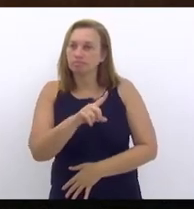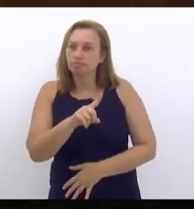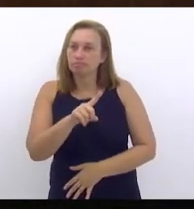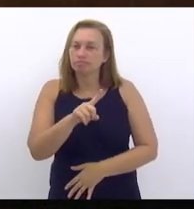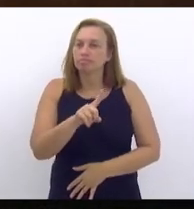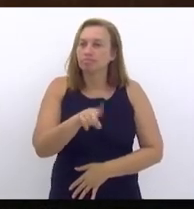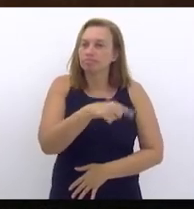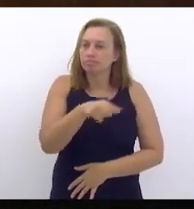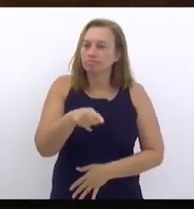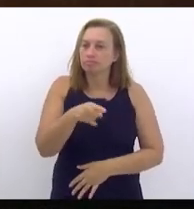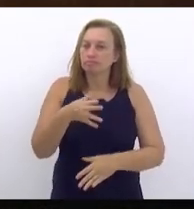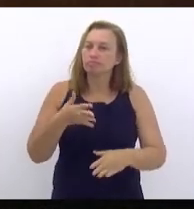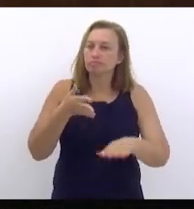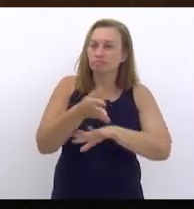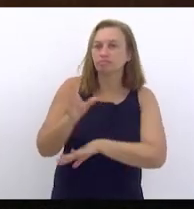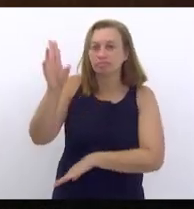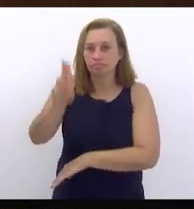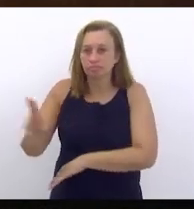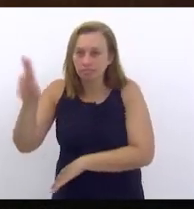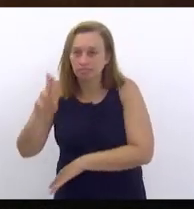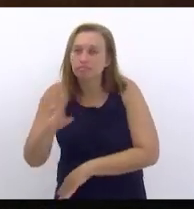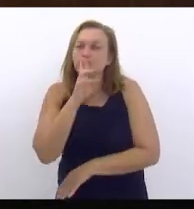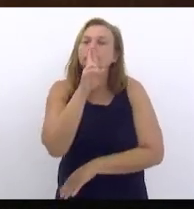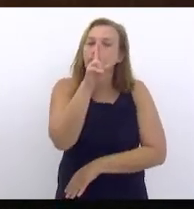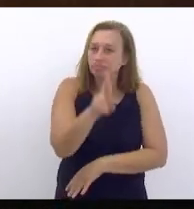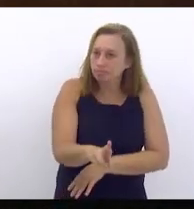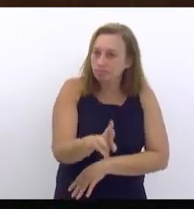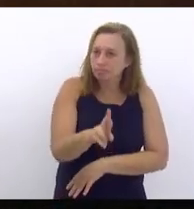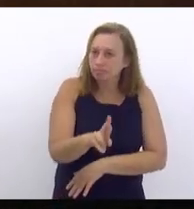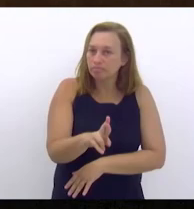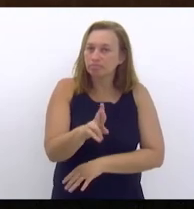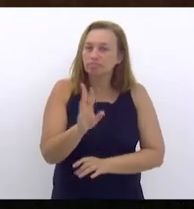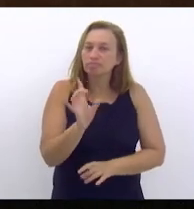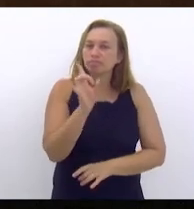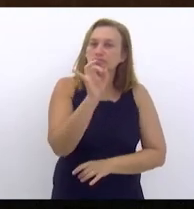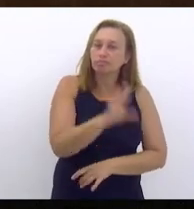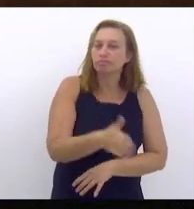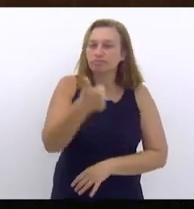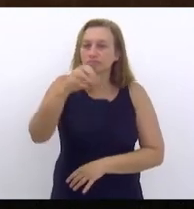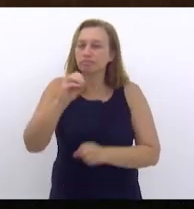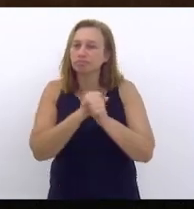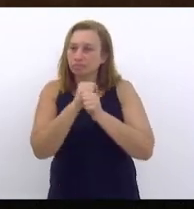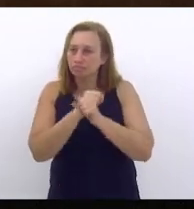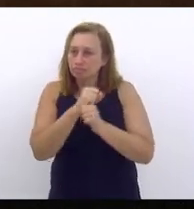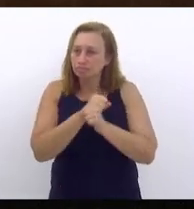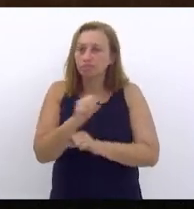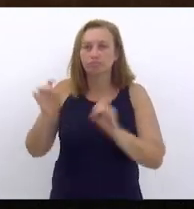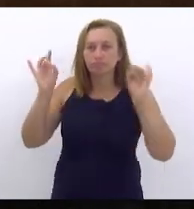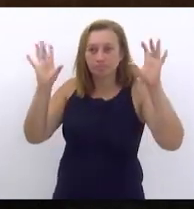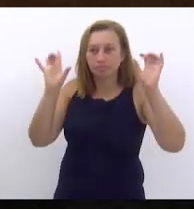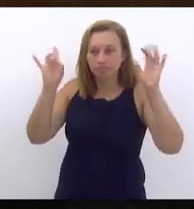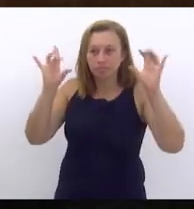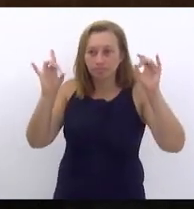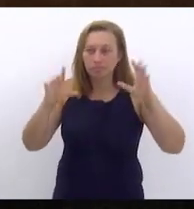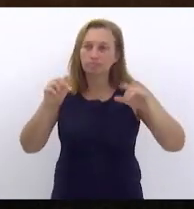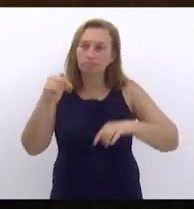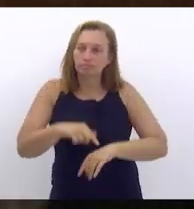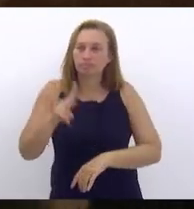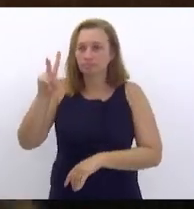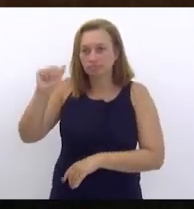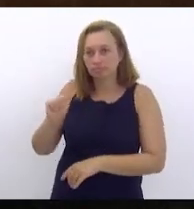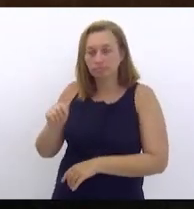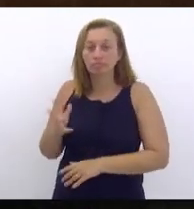universidade e os resultados destes recortes nos últimos 10 anos, especialmente aqui a reserva de vagas e